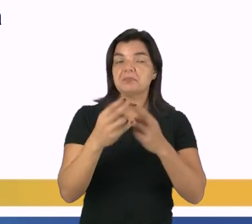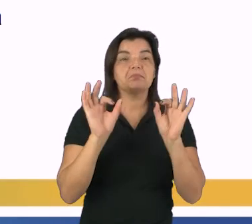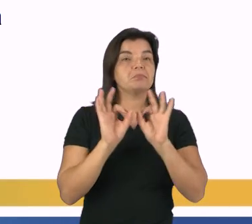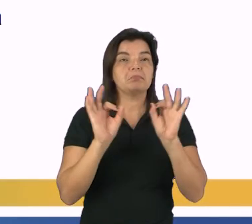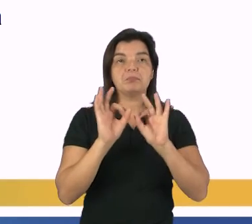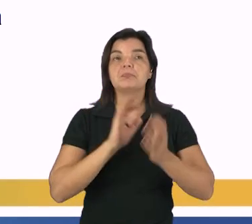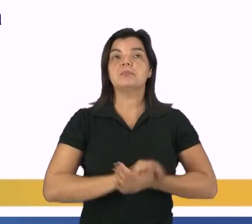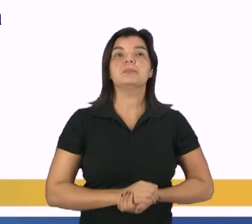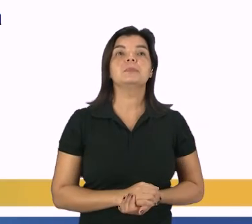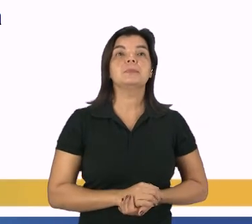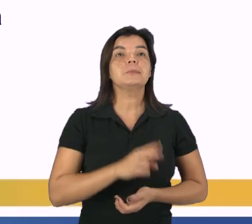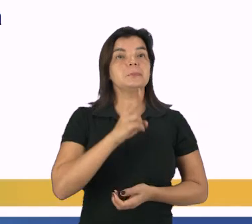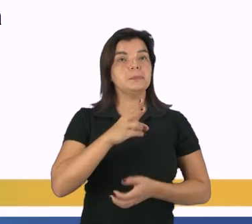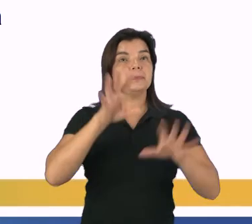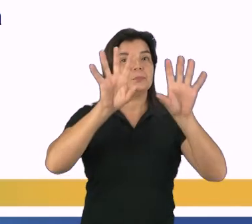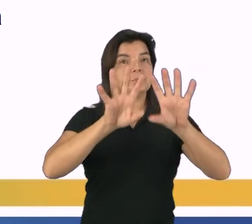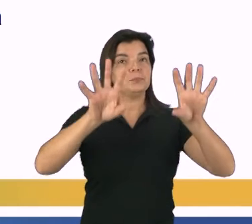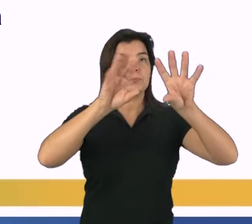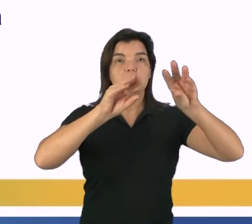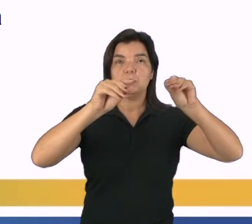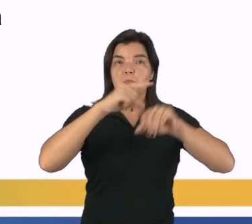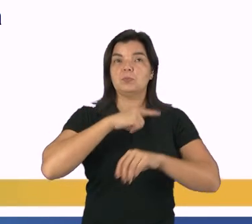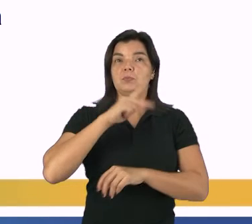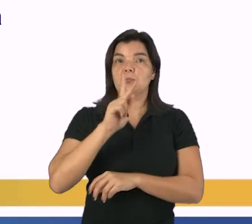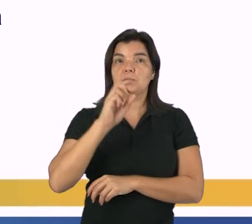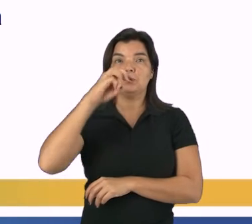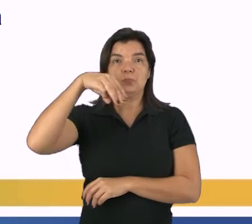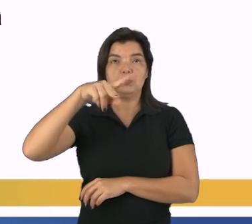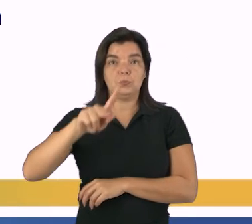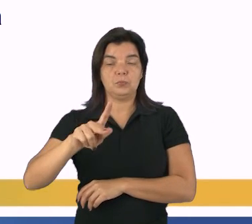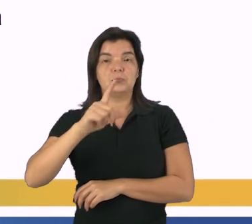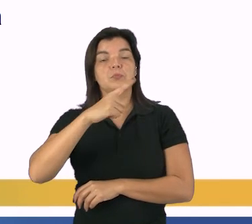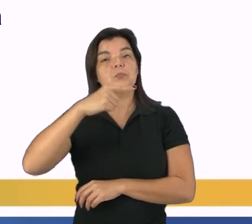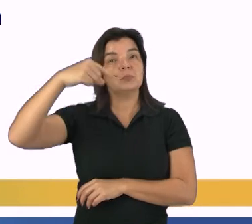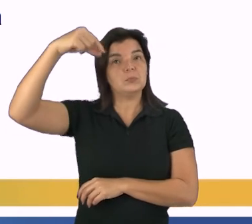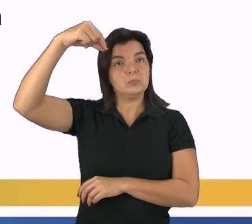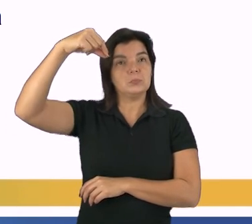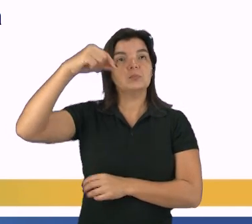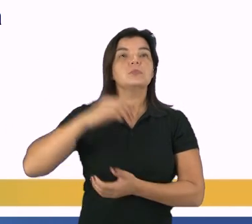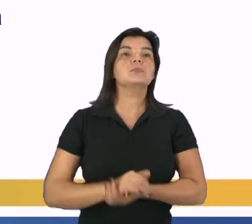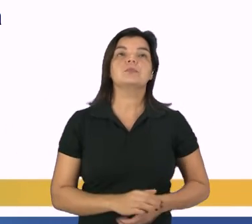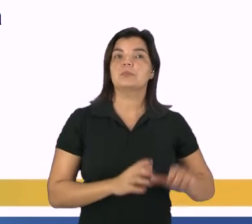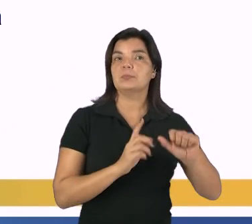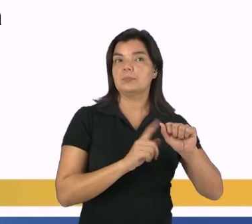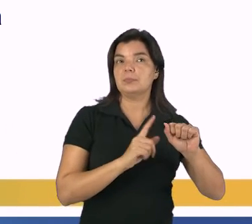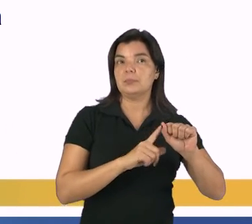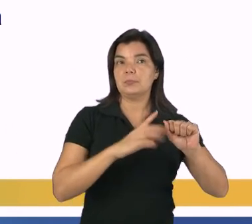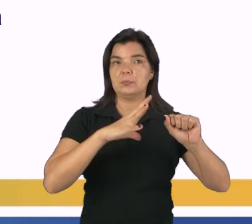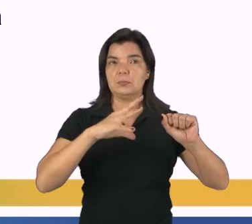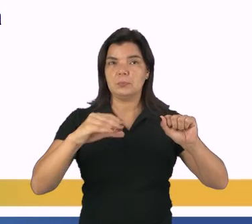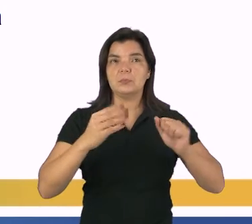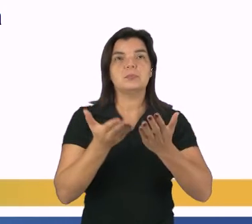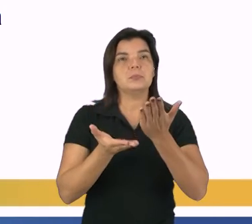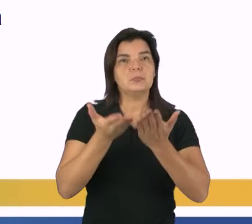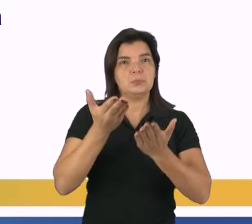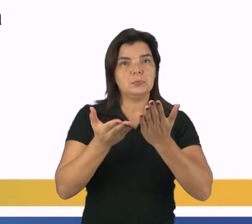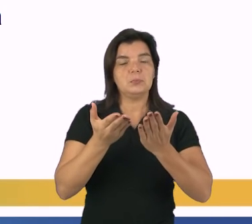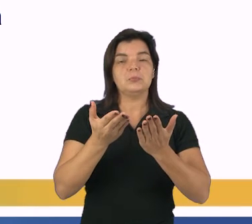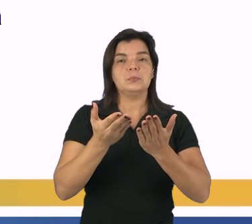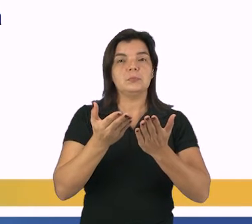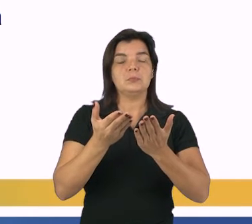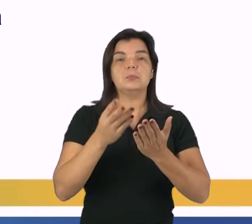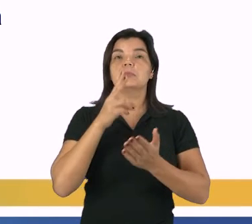poeira flutuem. Olha que interessante, né? Então você tem a força gravitacional, ela é igual, o valor dela é igual